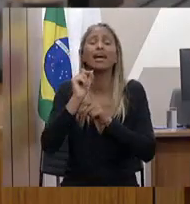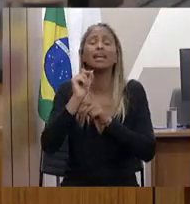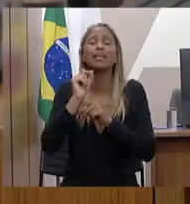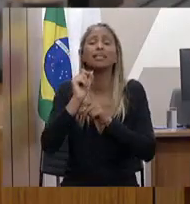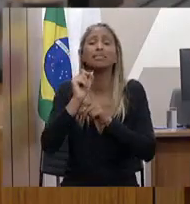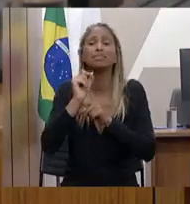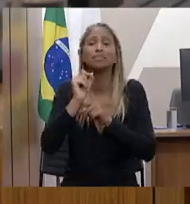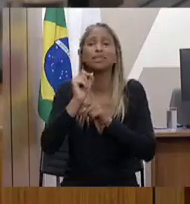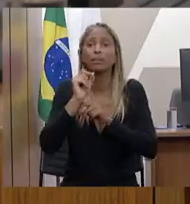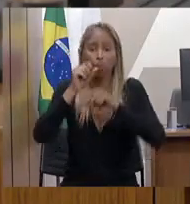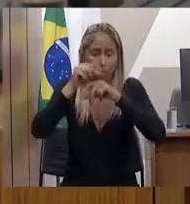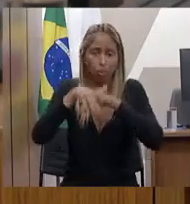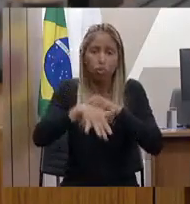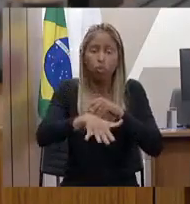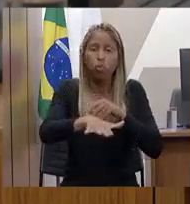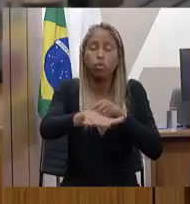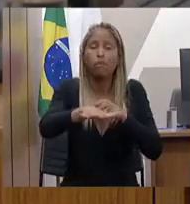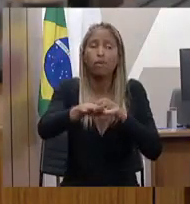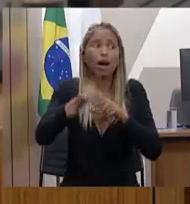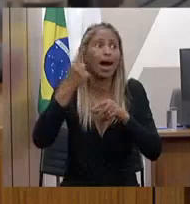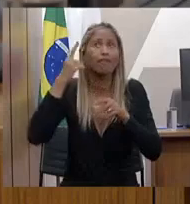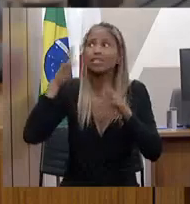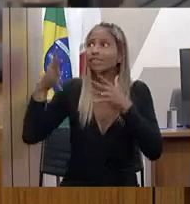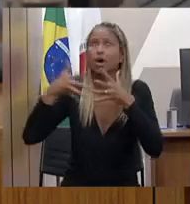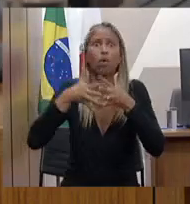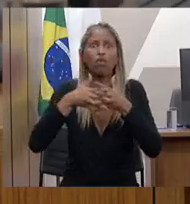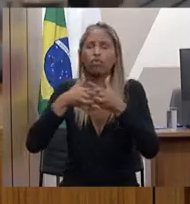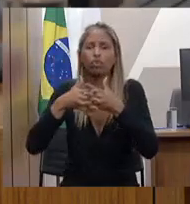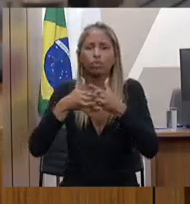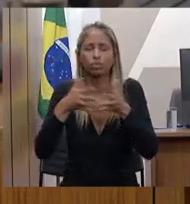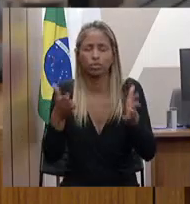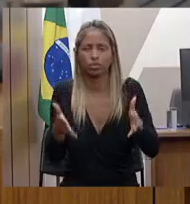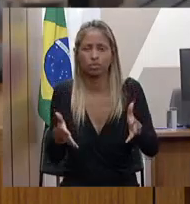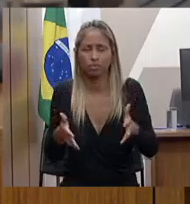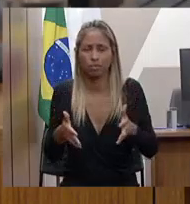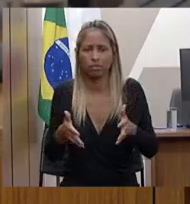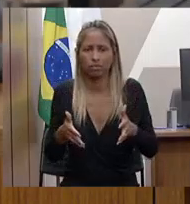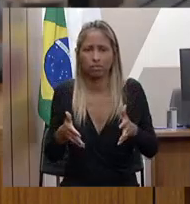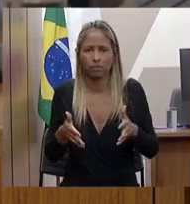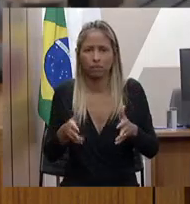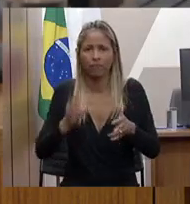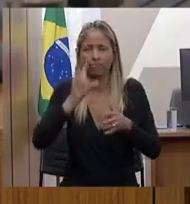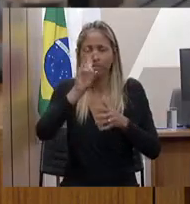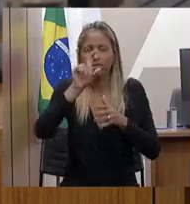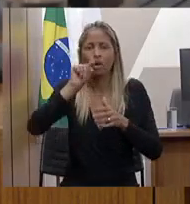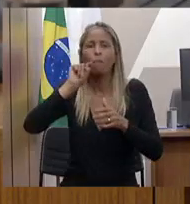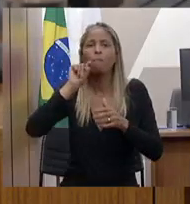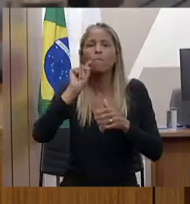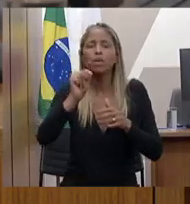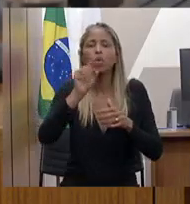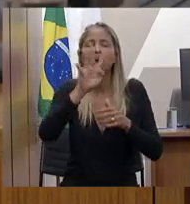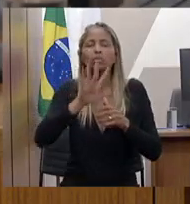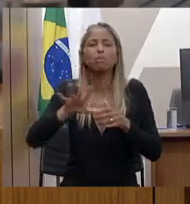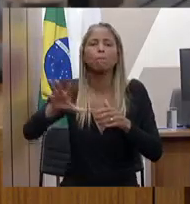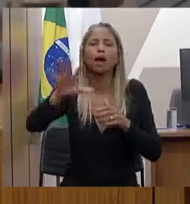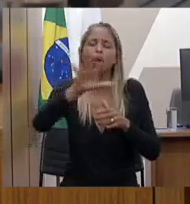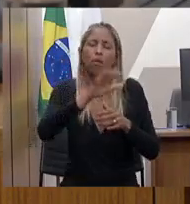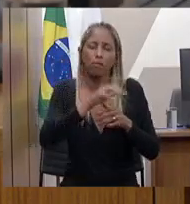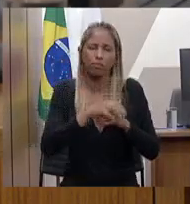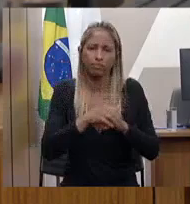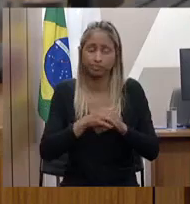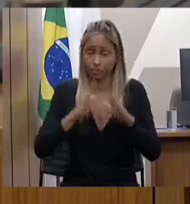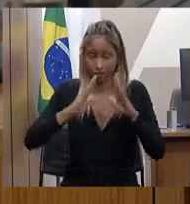Se romper a barragem de casa de pedra tem 5 mil tem quatro bairros